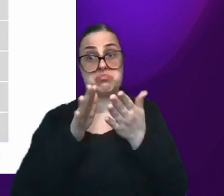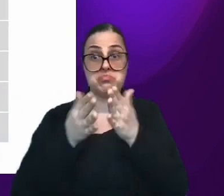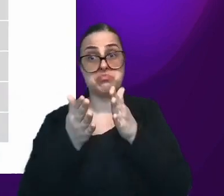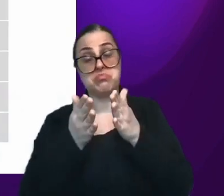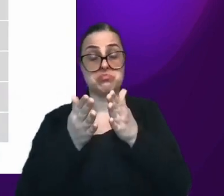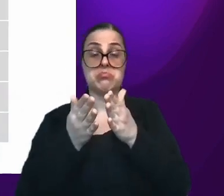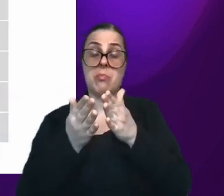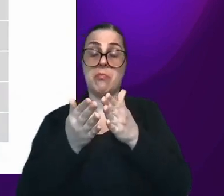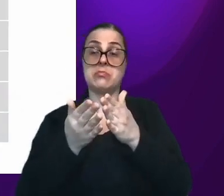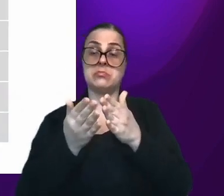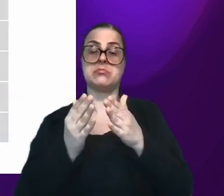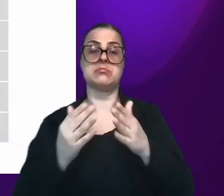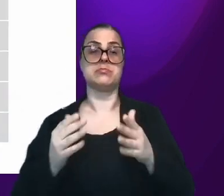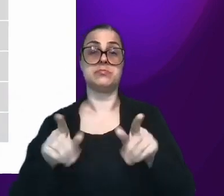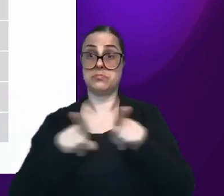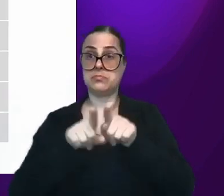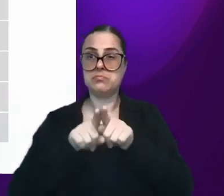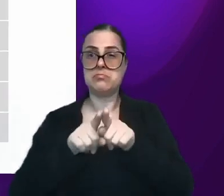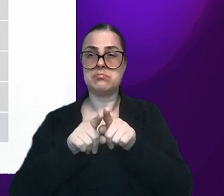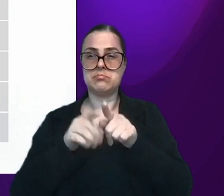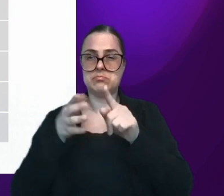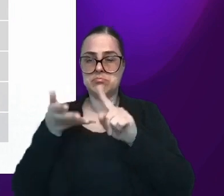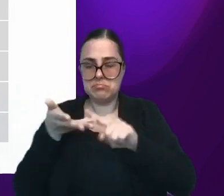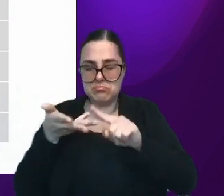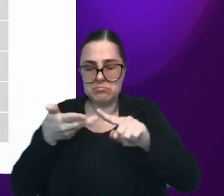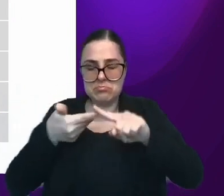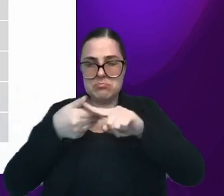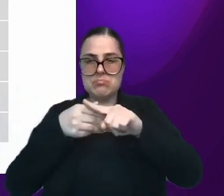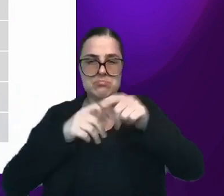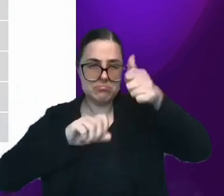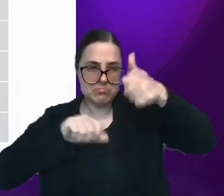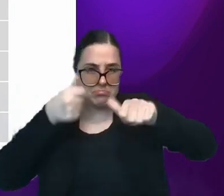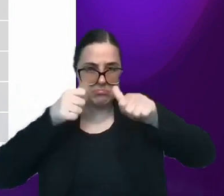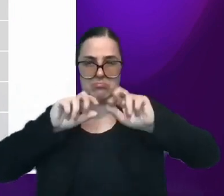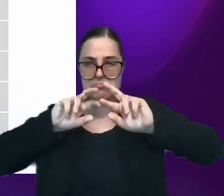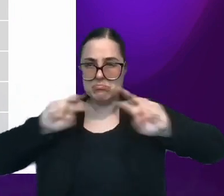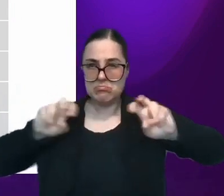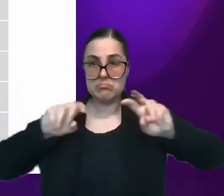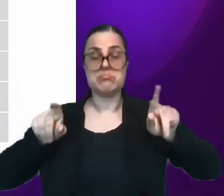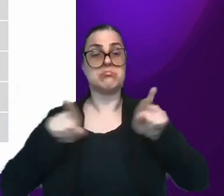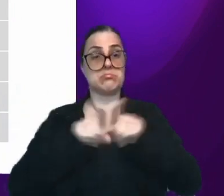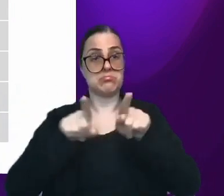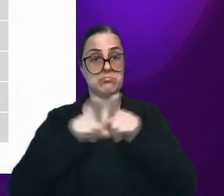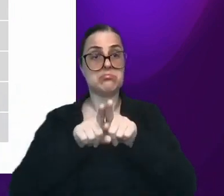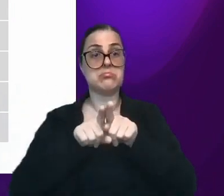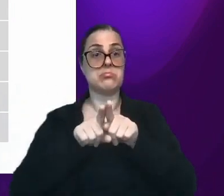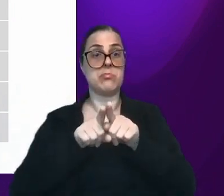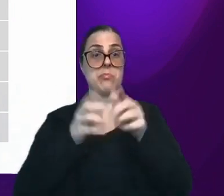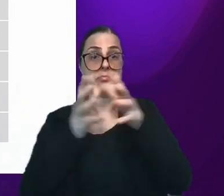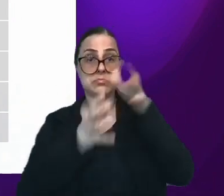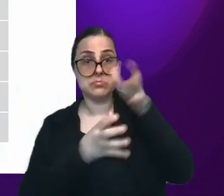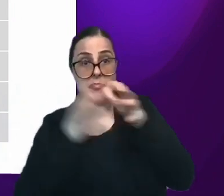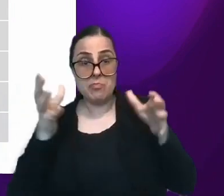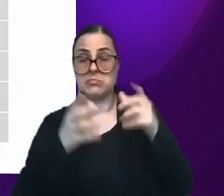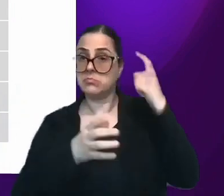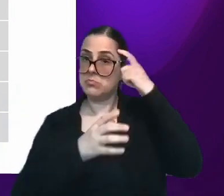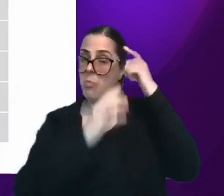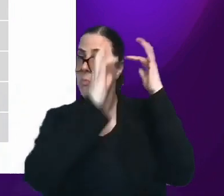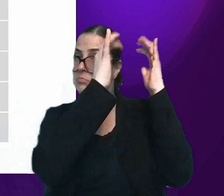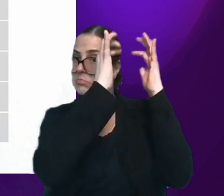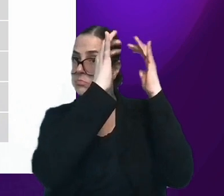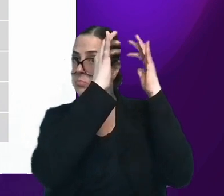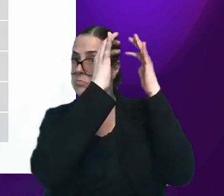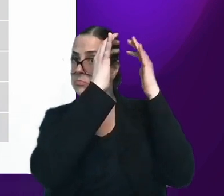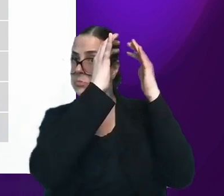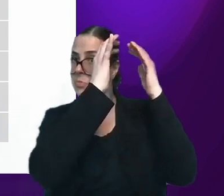vários quesitos, entre eles instabilidade, aumento de pressão intracraniana, volemia, remoção de escórias,